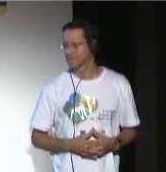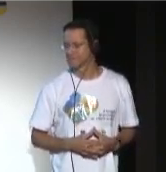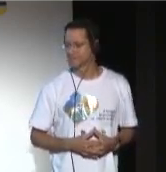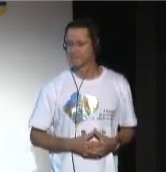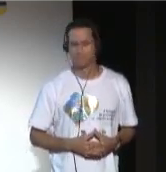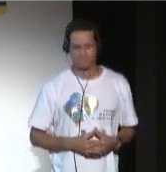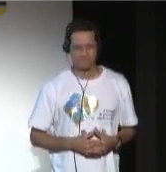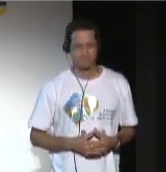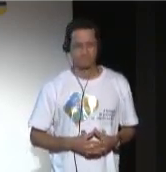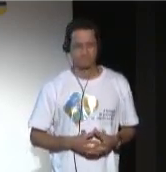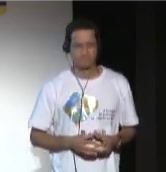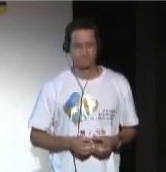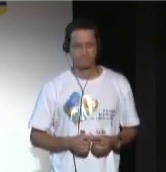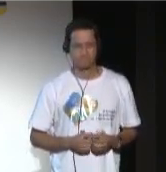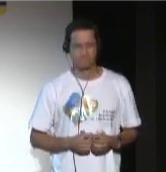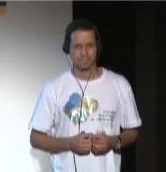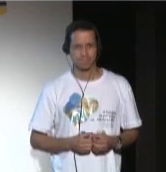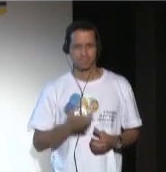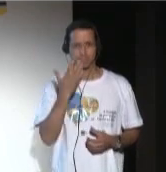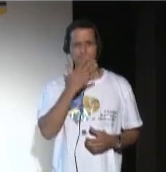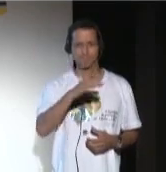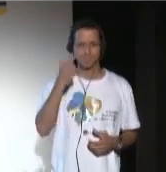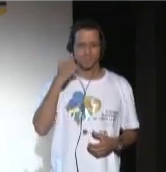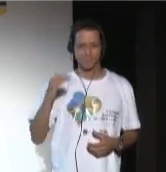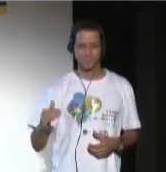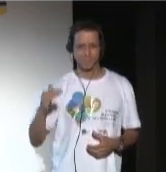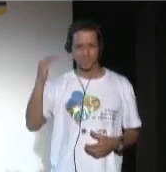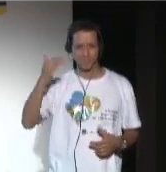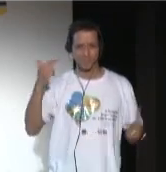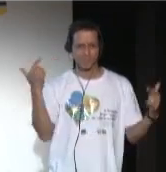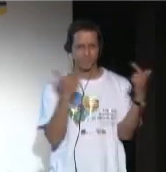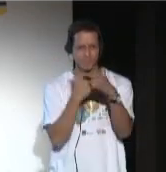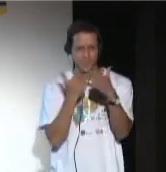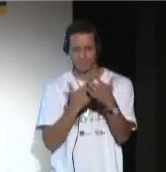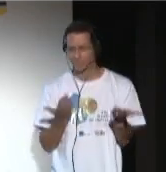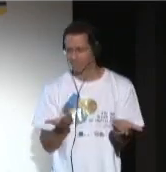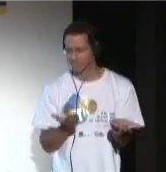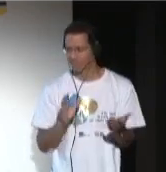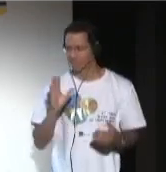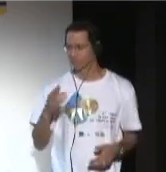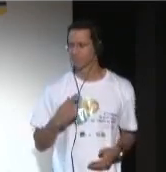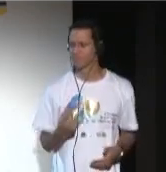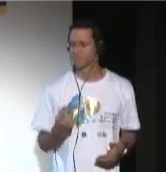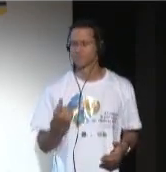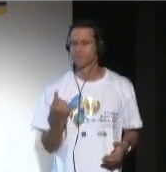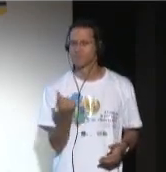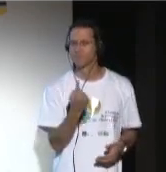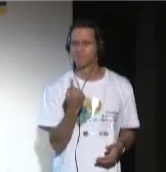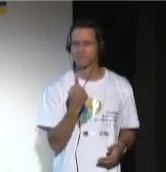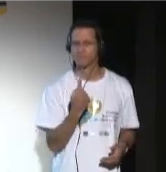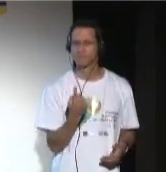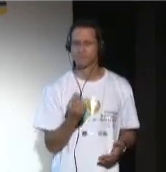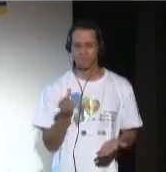De qualquer modo, as crianças maiores aqui, ó, elas estão dando risada, mas e essa aqui, ó?